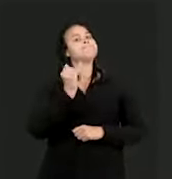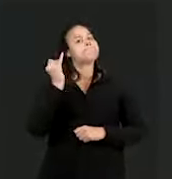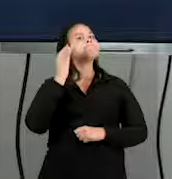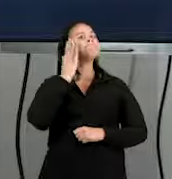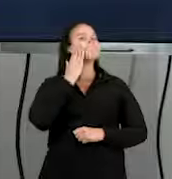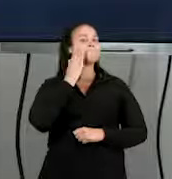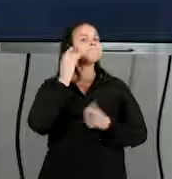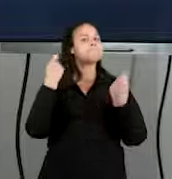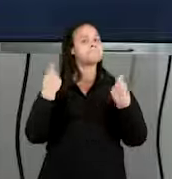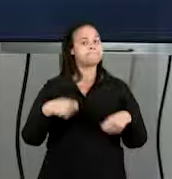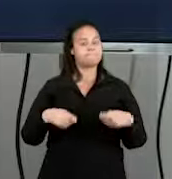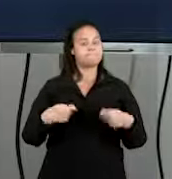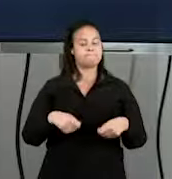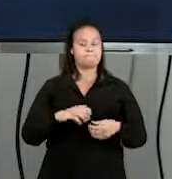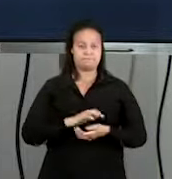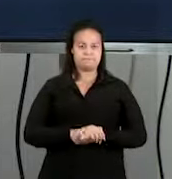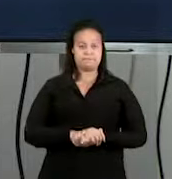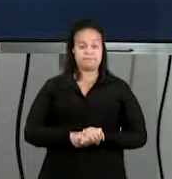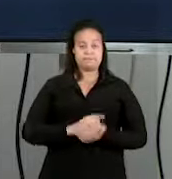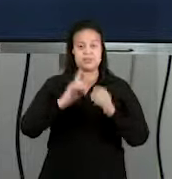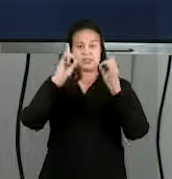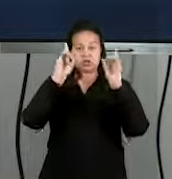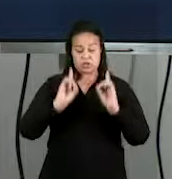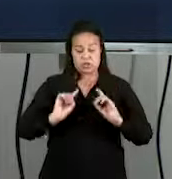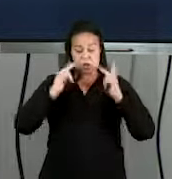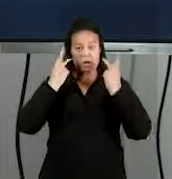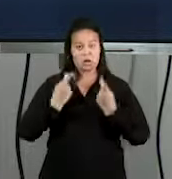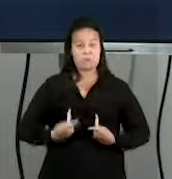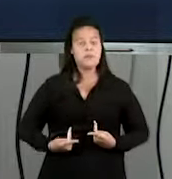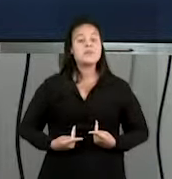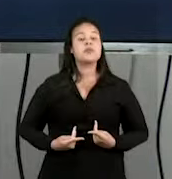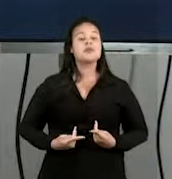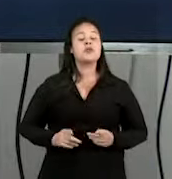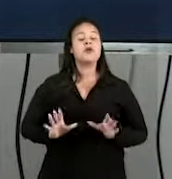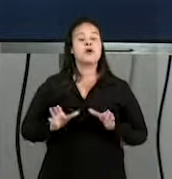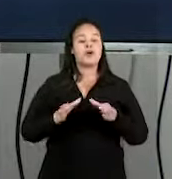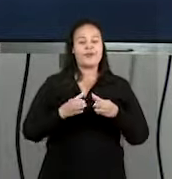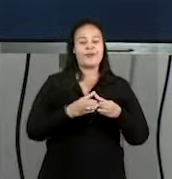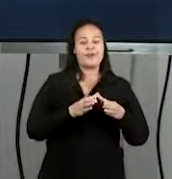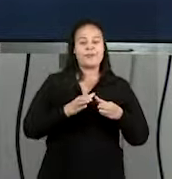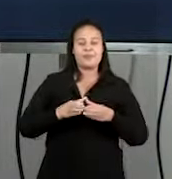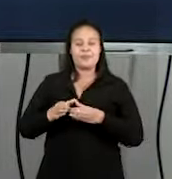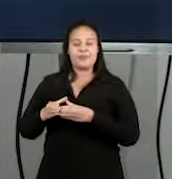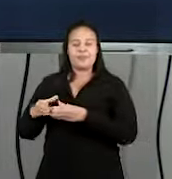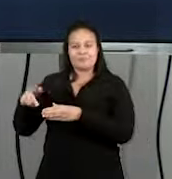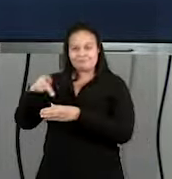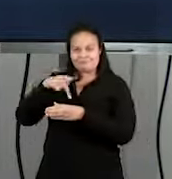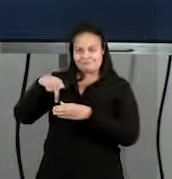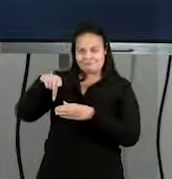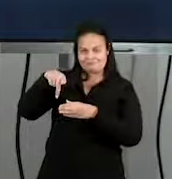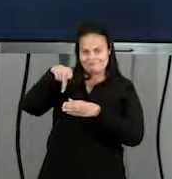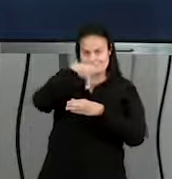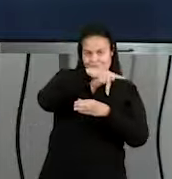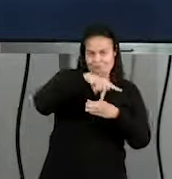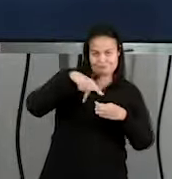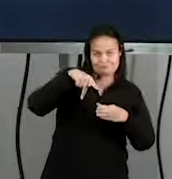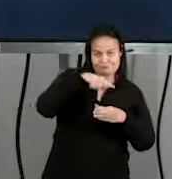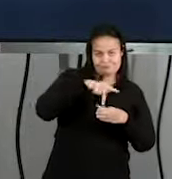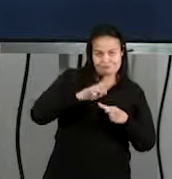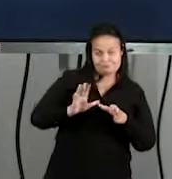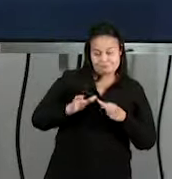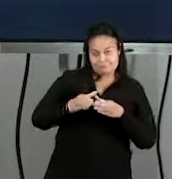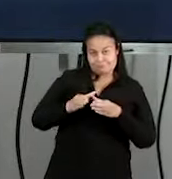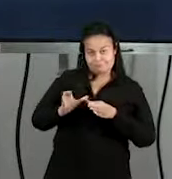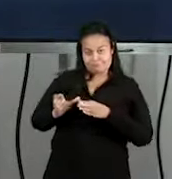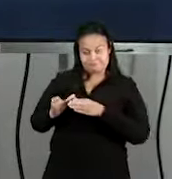saber. Os direitos humanos foram criados por um conjunto de países, pela Organização das Nações